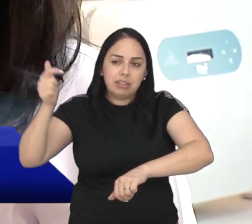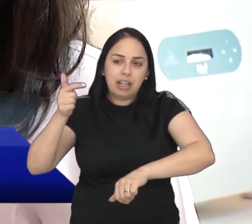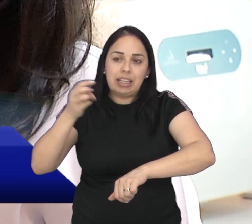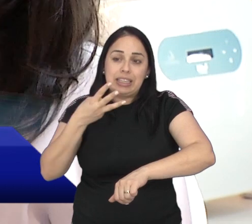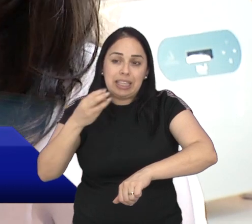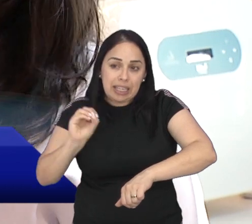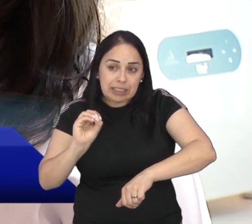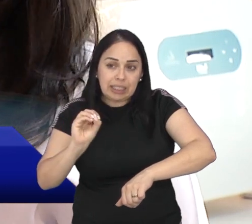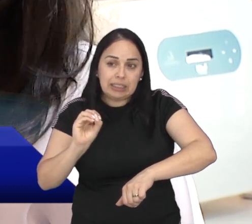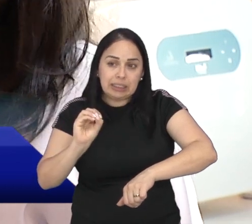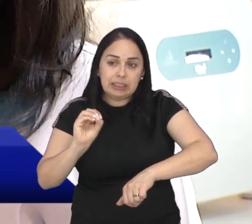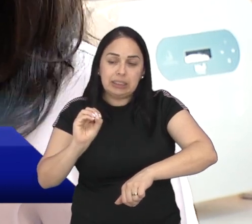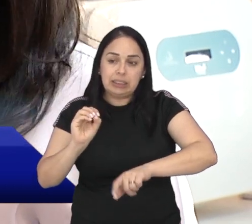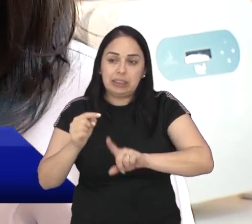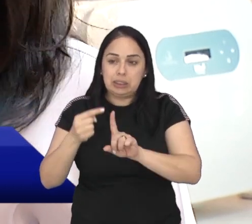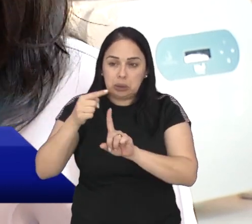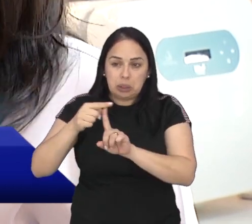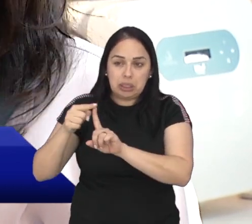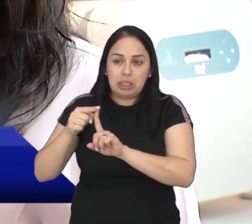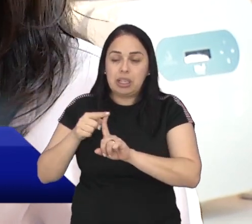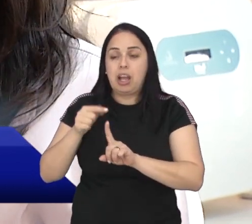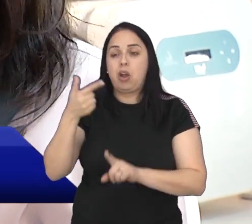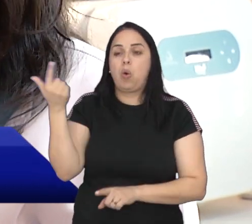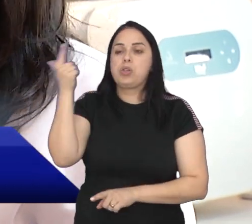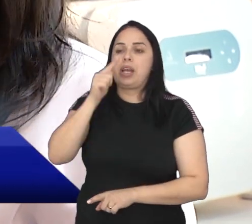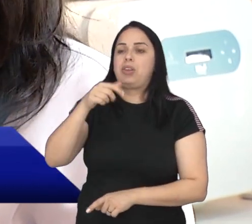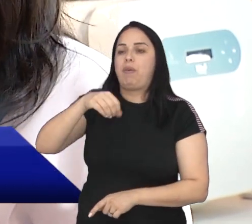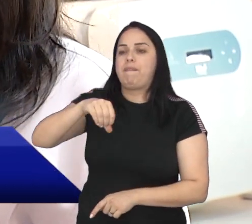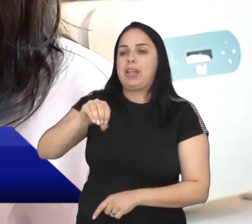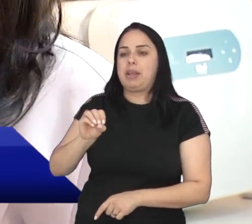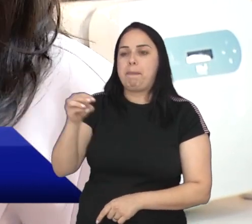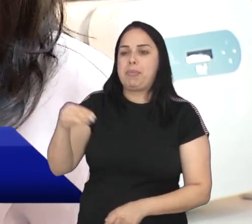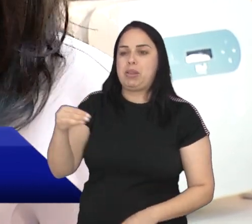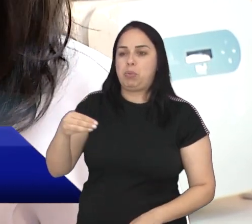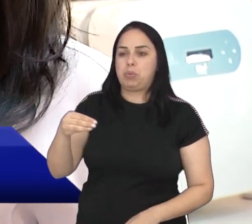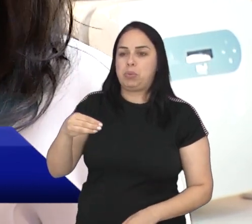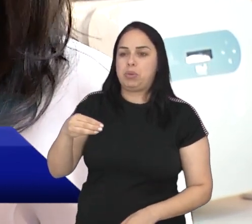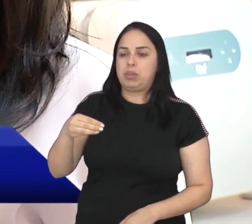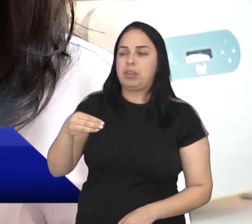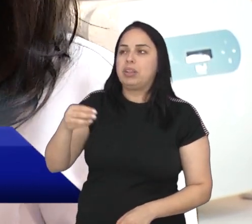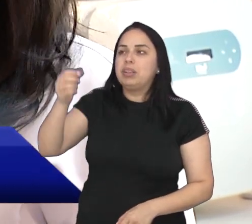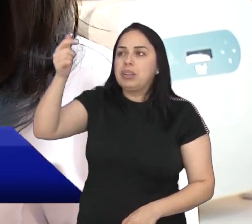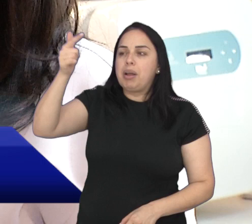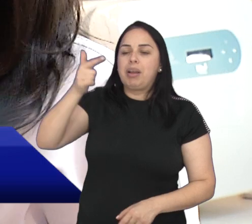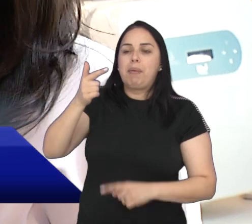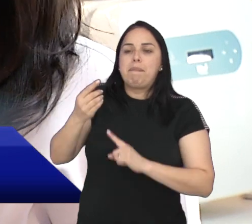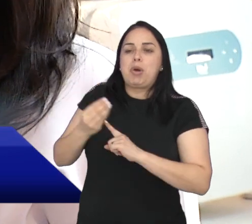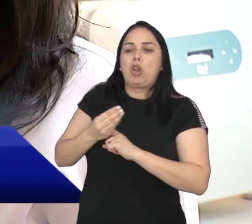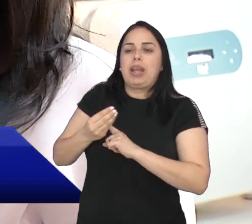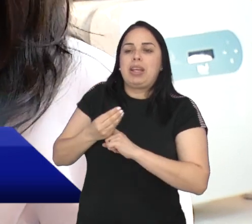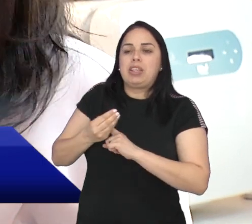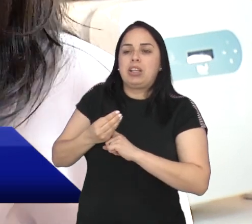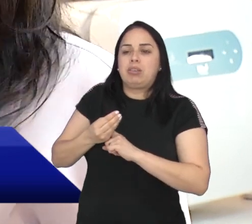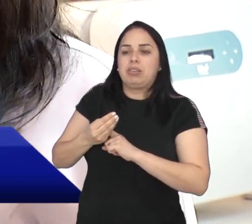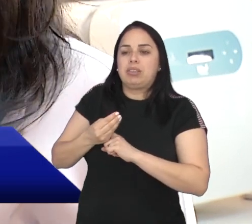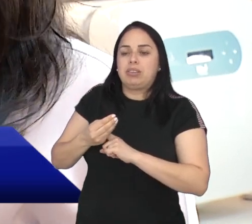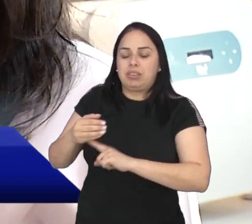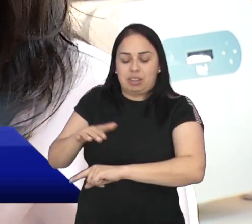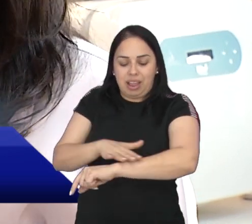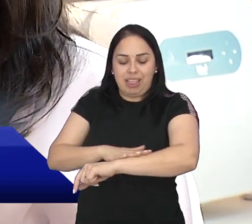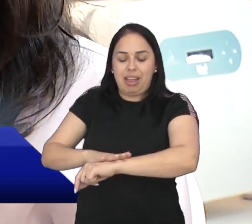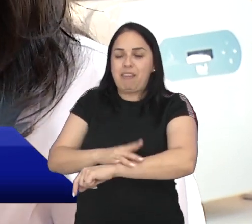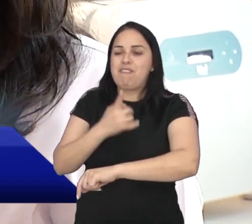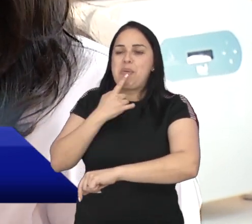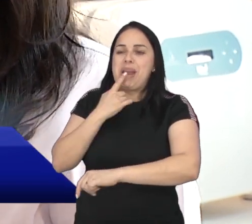fator de proteção 30, você vai ficar 90 minutos exposta ao sol com protetor solar